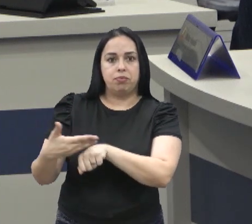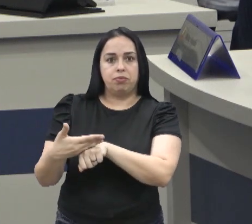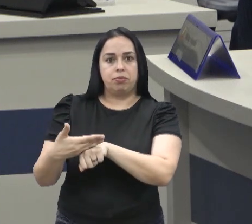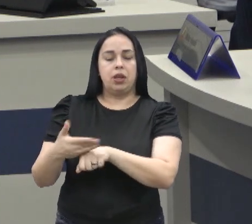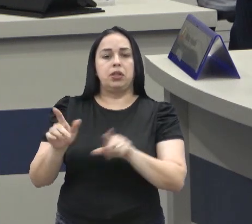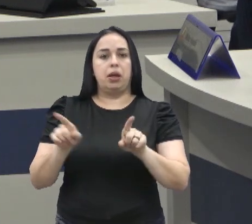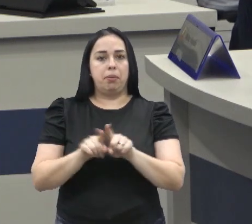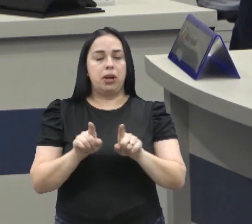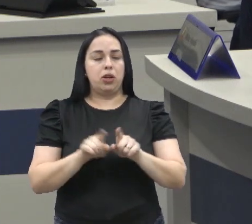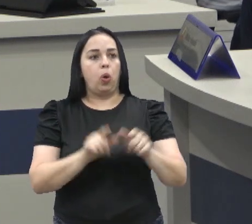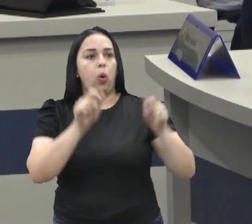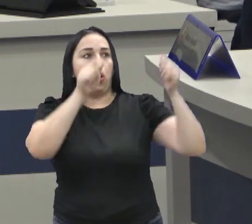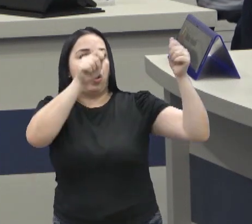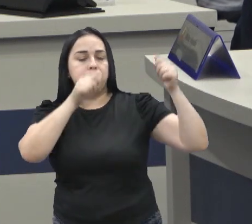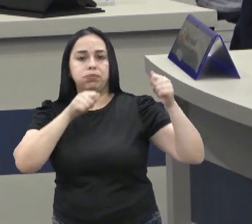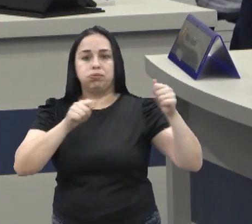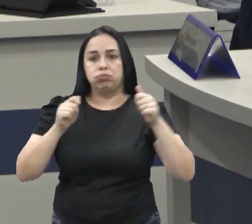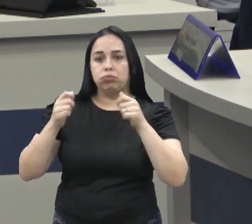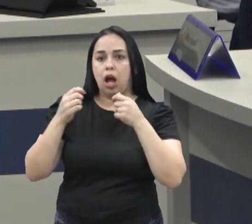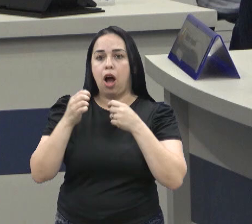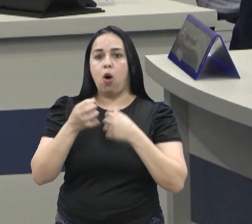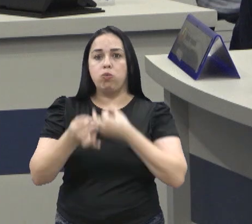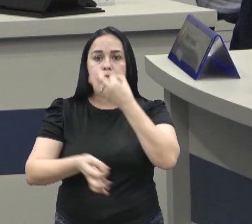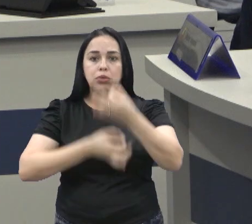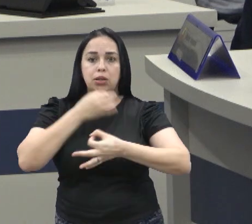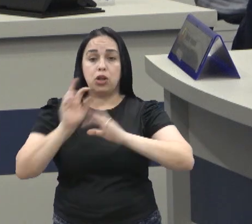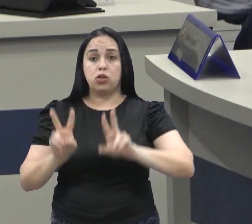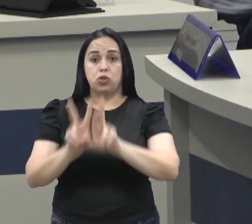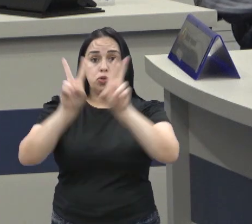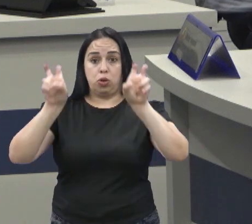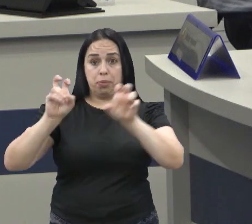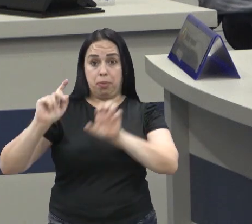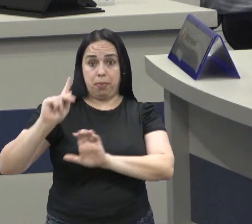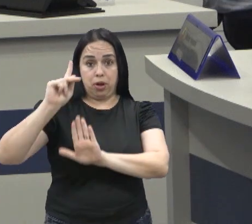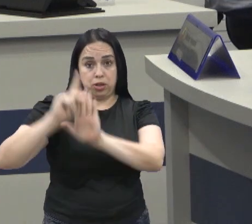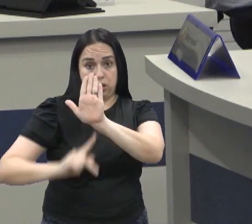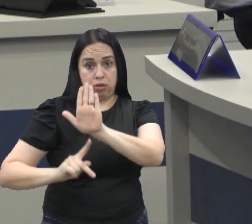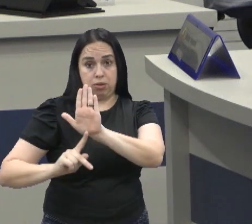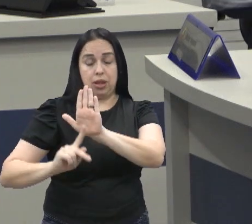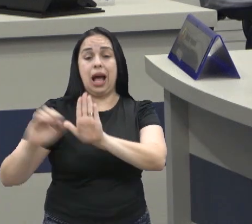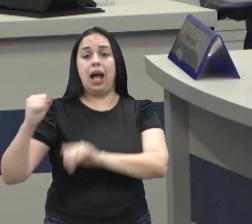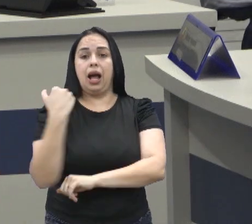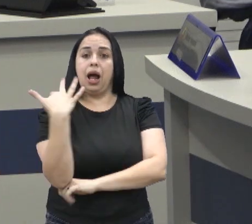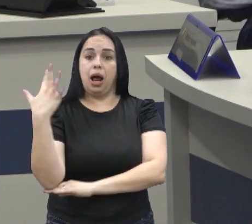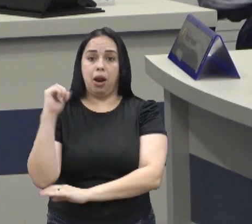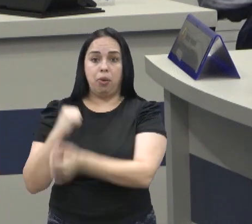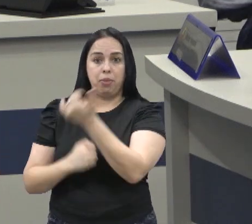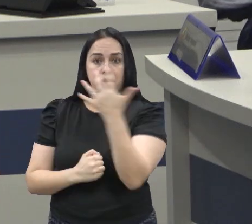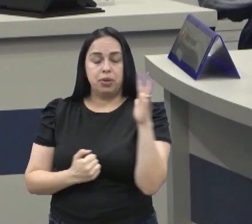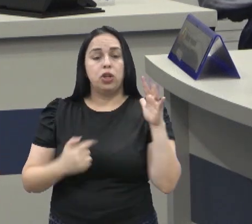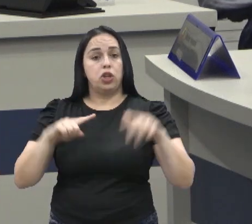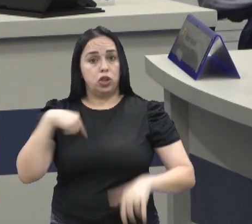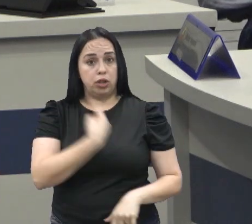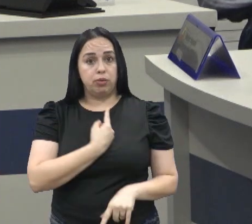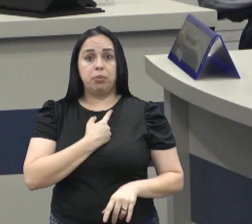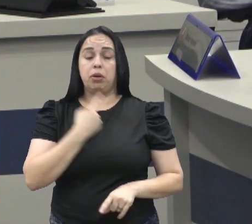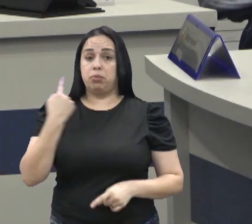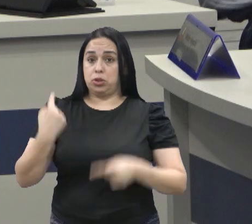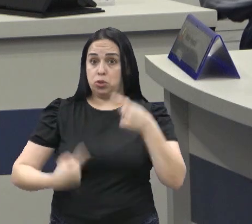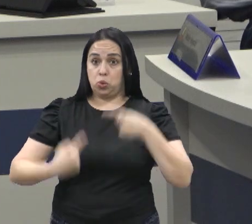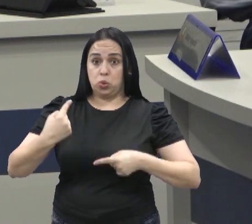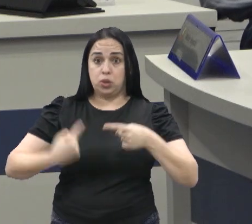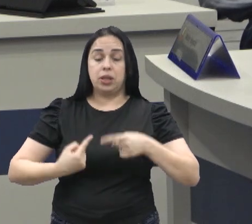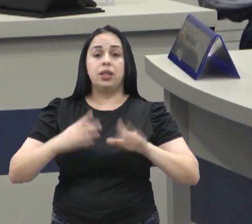suas posições em relação a esse projeto da árvore, que nós estamos discutindo nessa casa. Como já disse